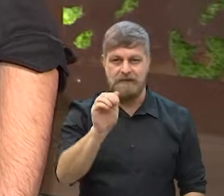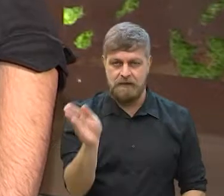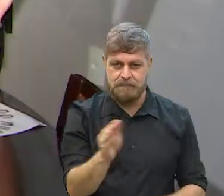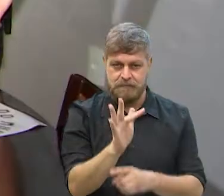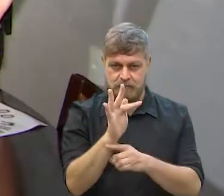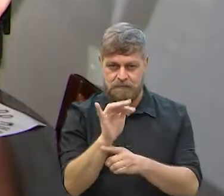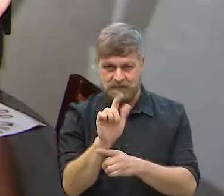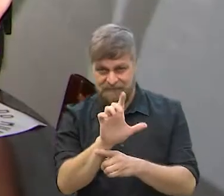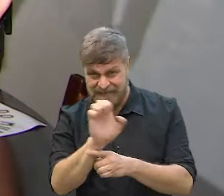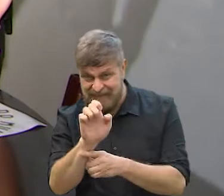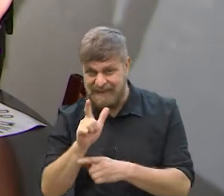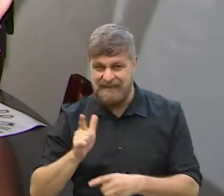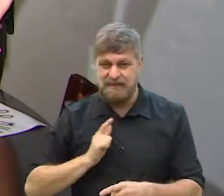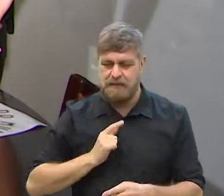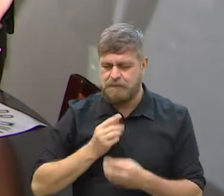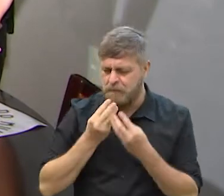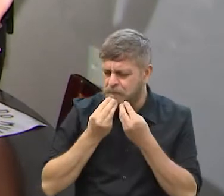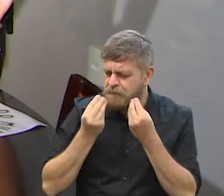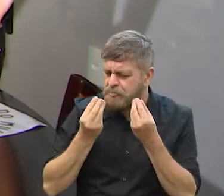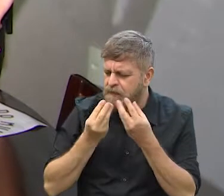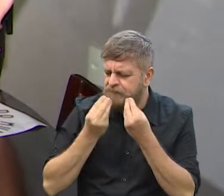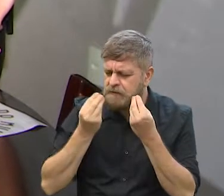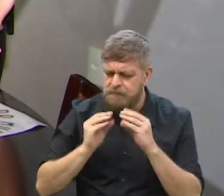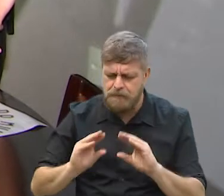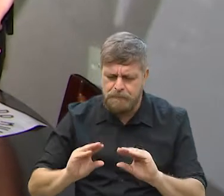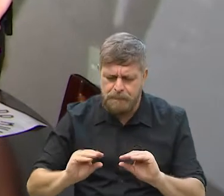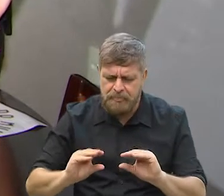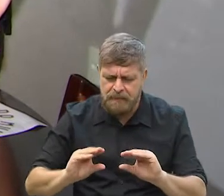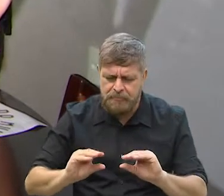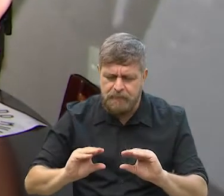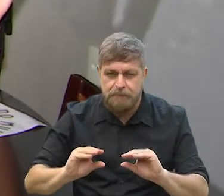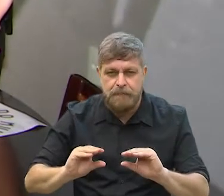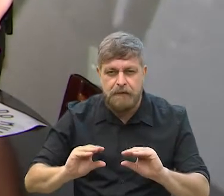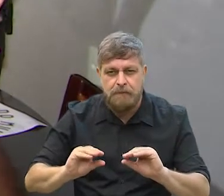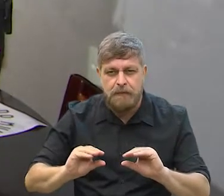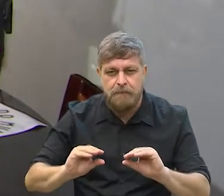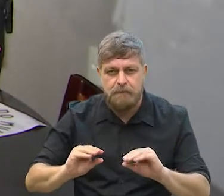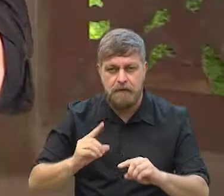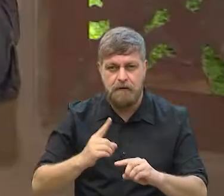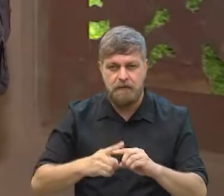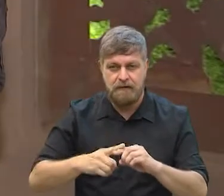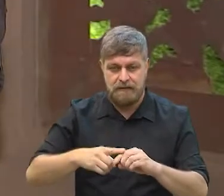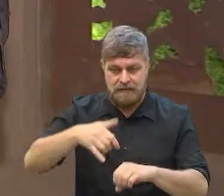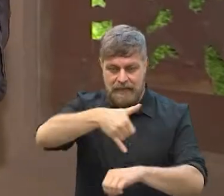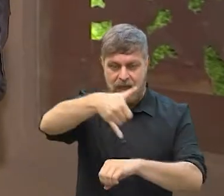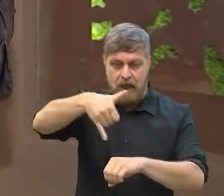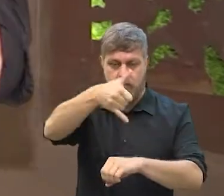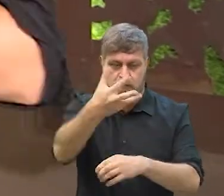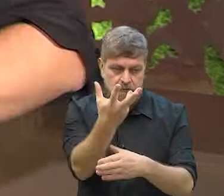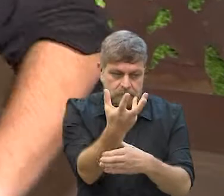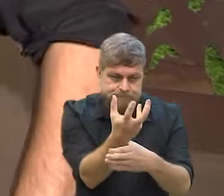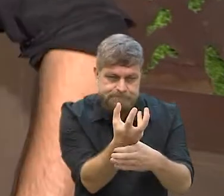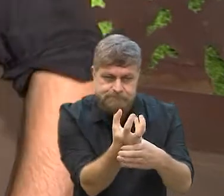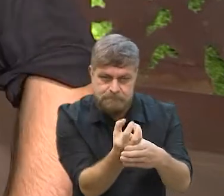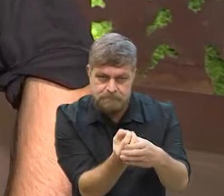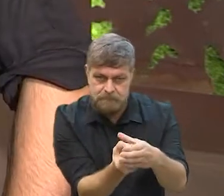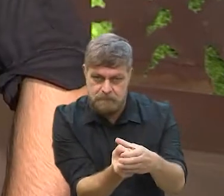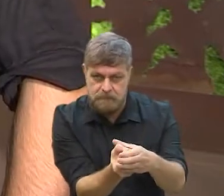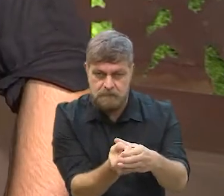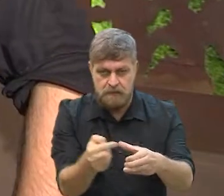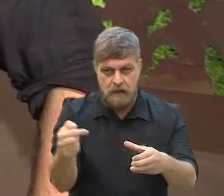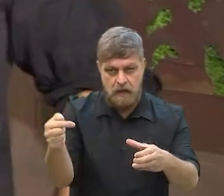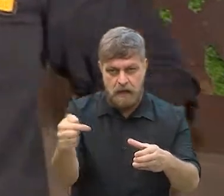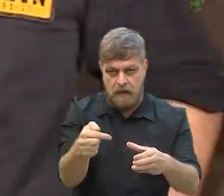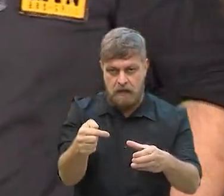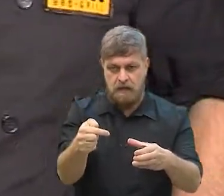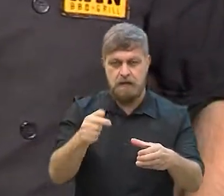acentuado, uma maciez extrema devido à gordura entremeada. E ele